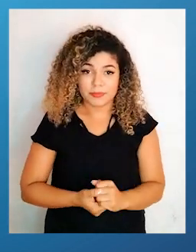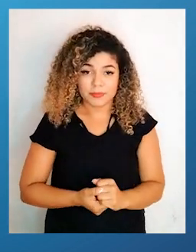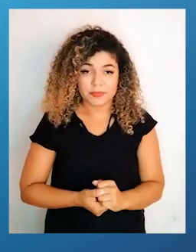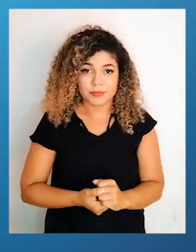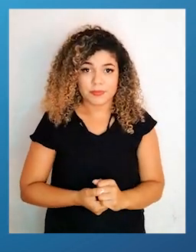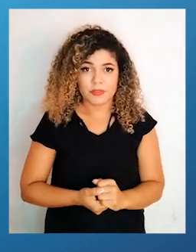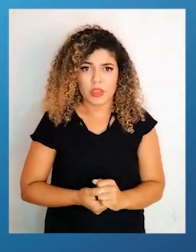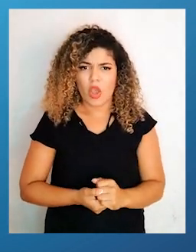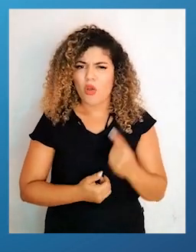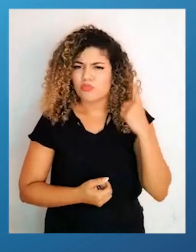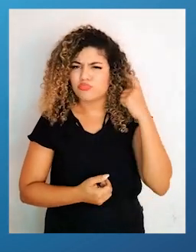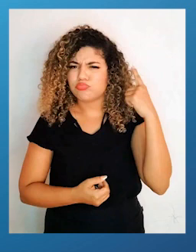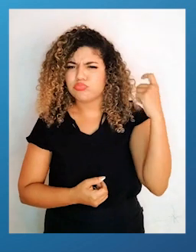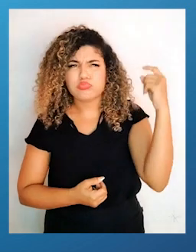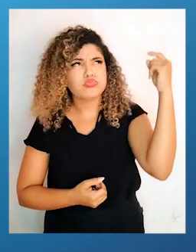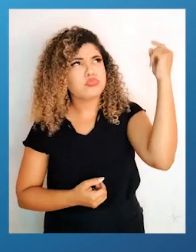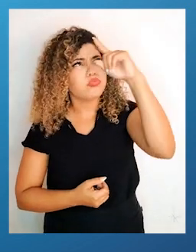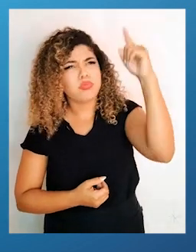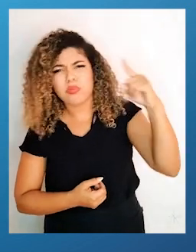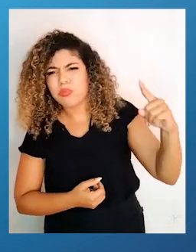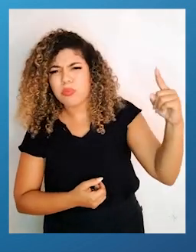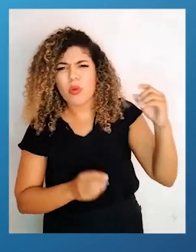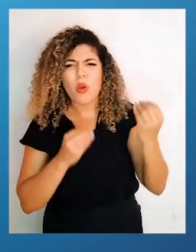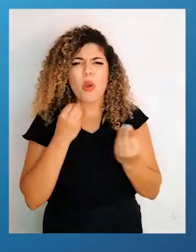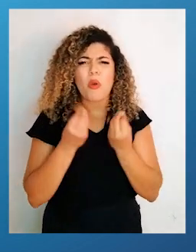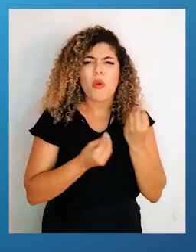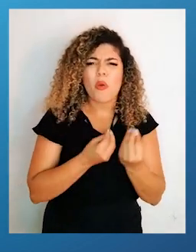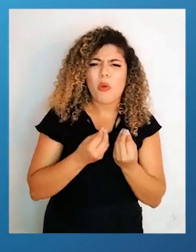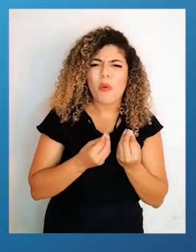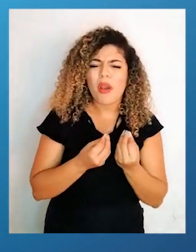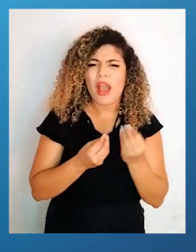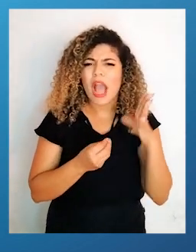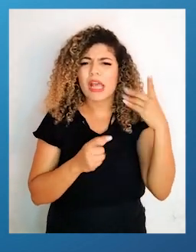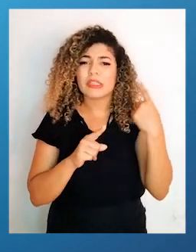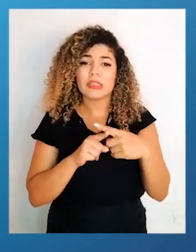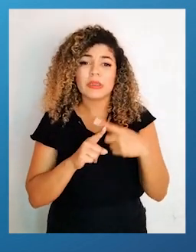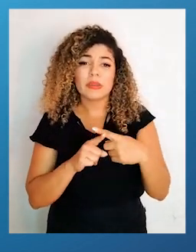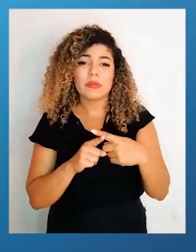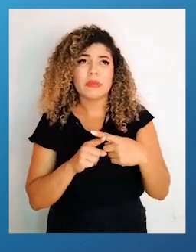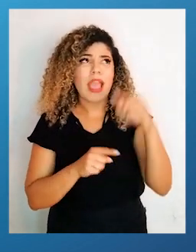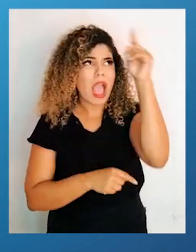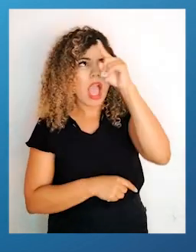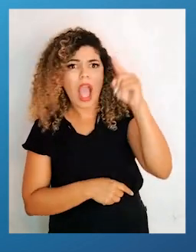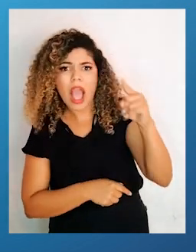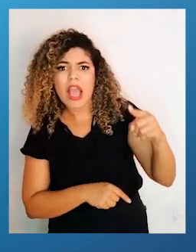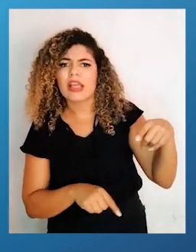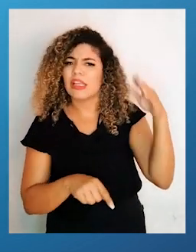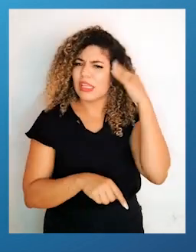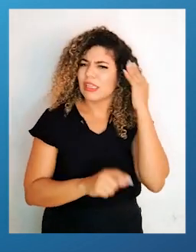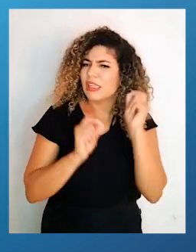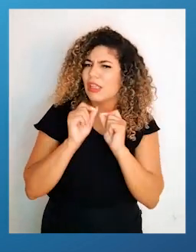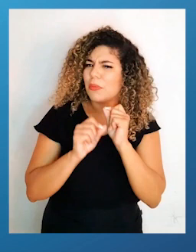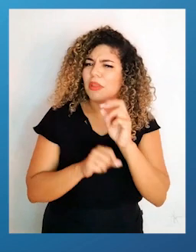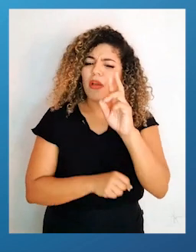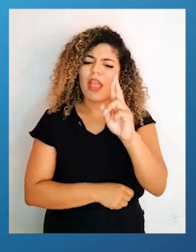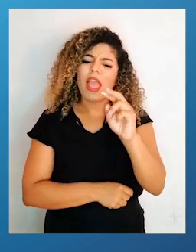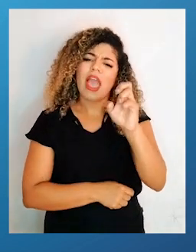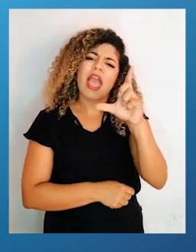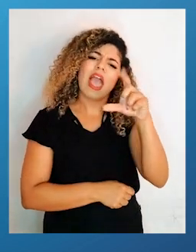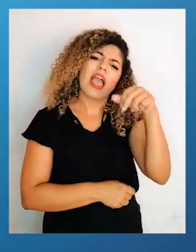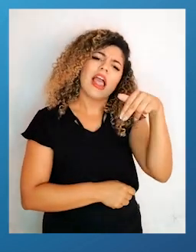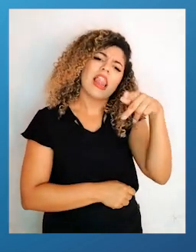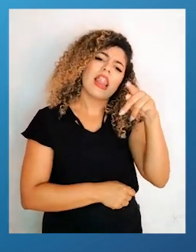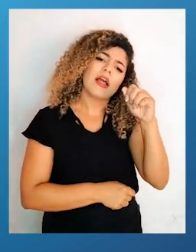Os trovões. Como que se forma esse som? Entendemos que é uma descarga elétrica, que é o raio, entendemos o que é o relâmpago, mas o